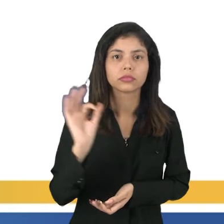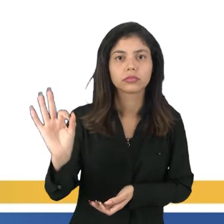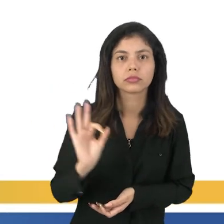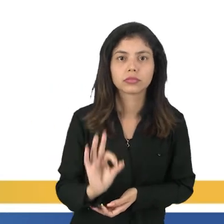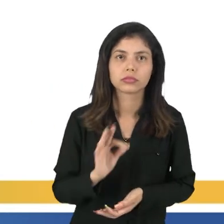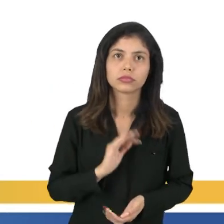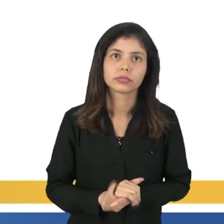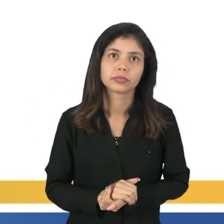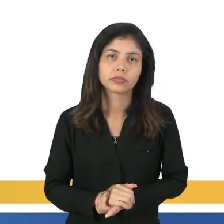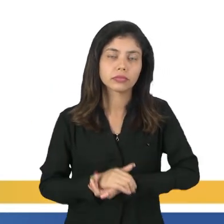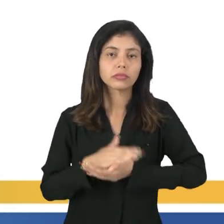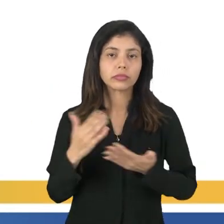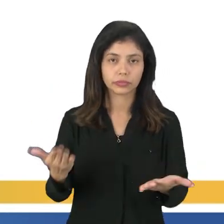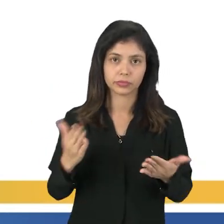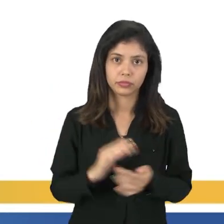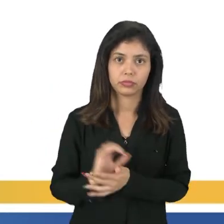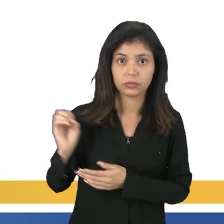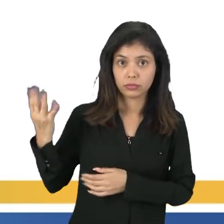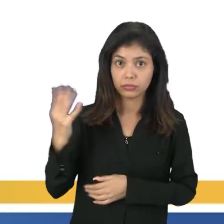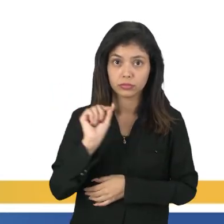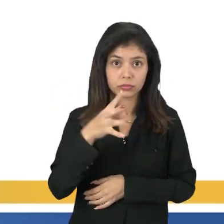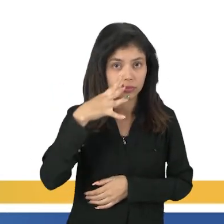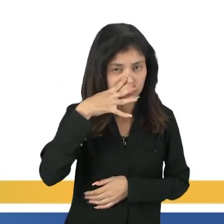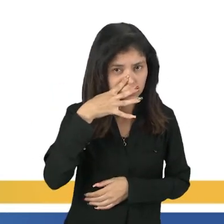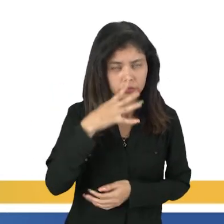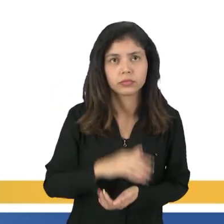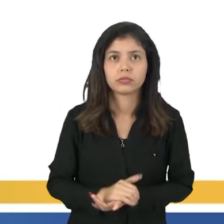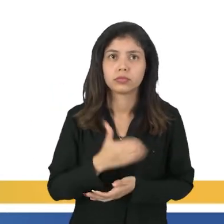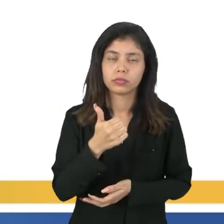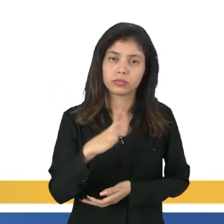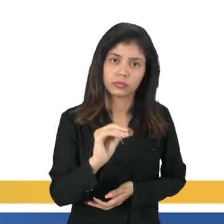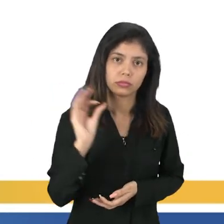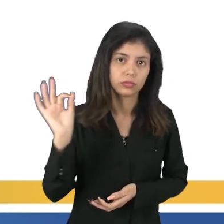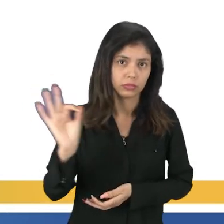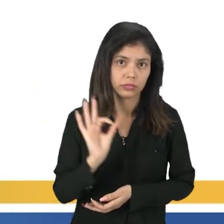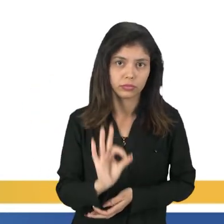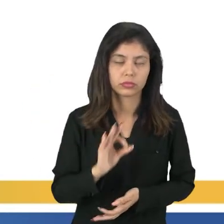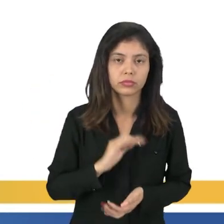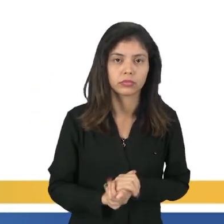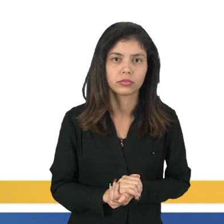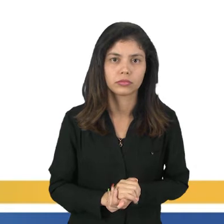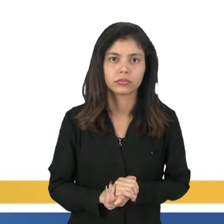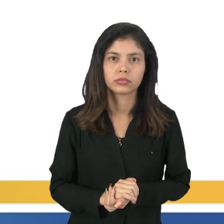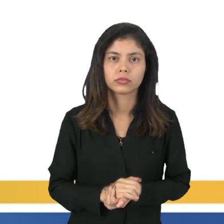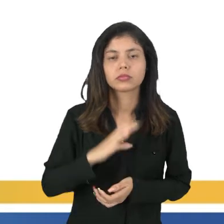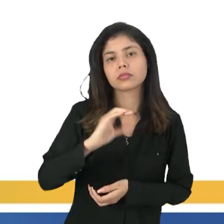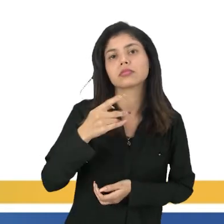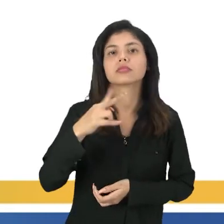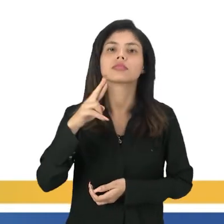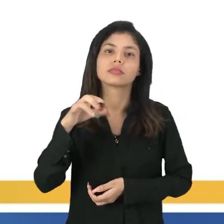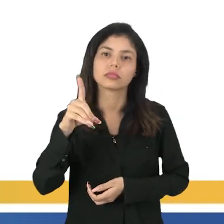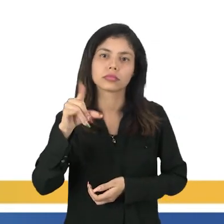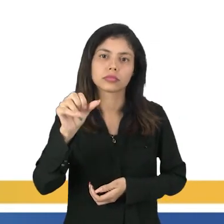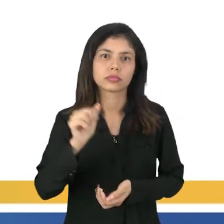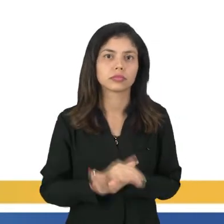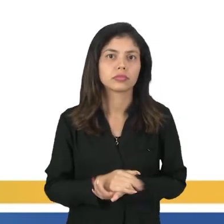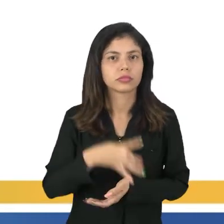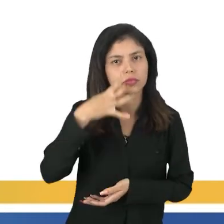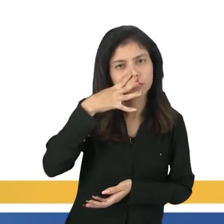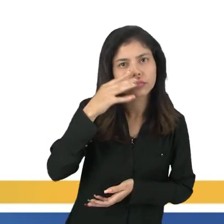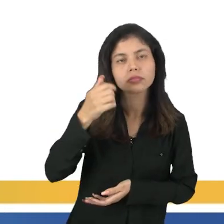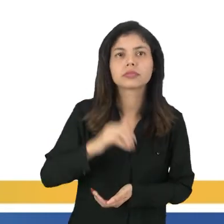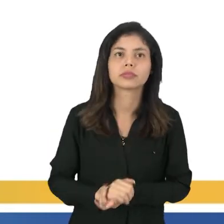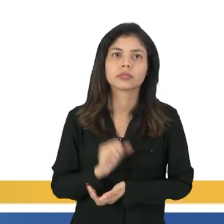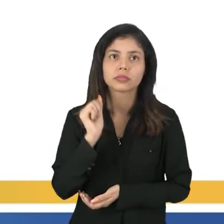10%. Então, no caso, ela assistiu 10% dos capítulos que nós tínhamos nessa série.